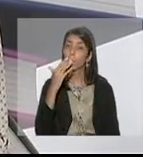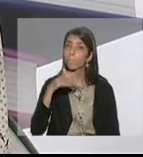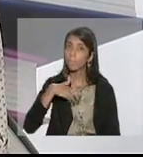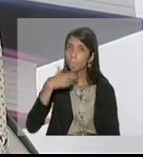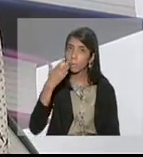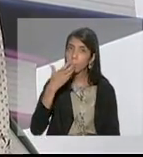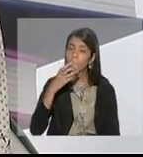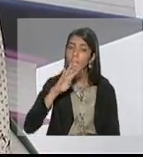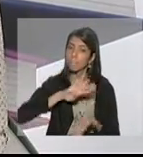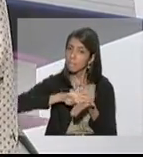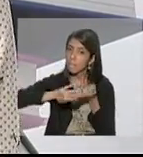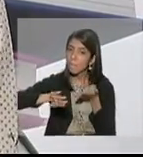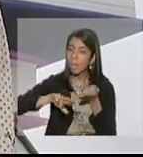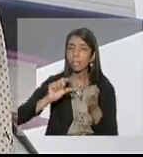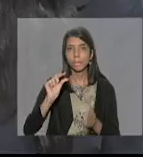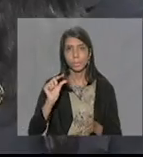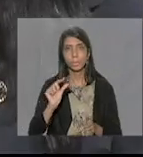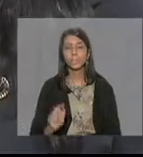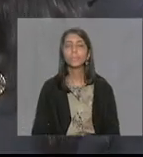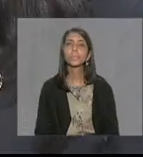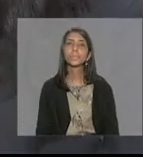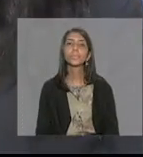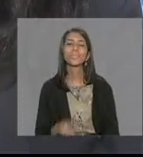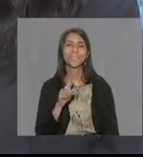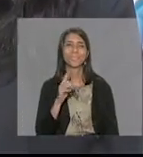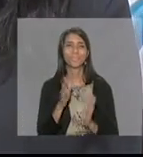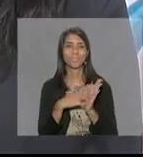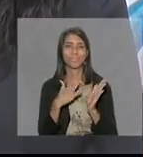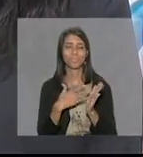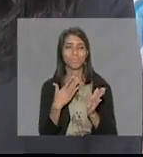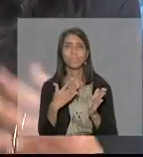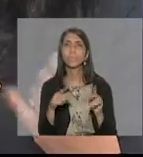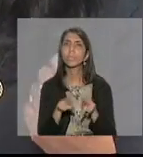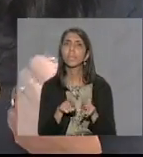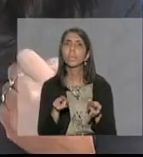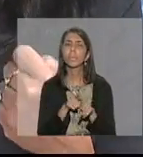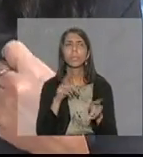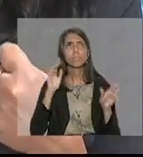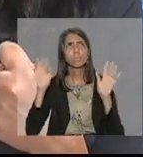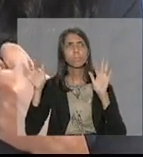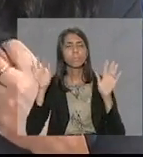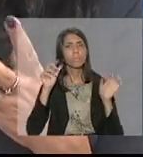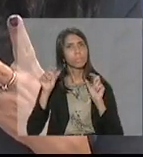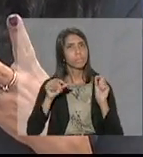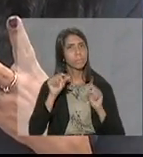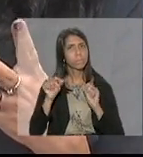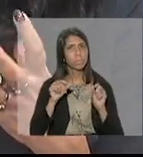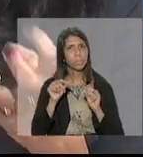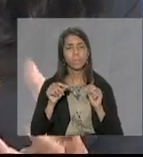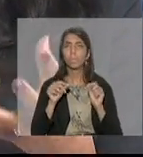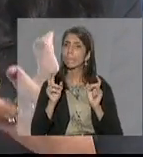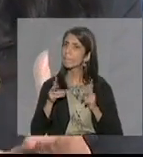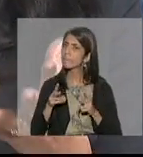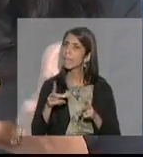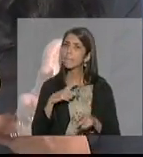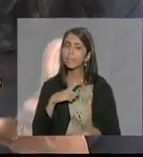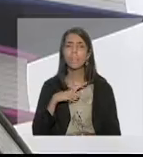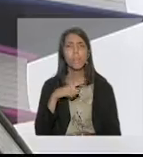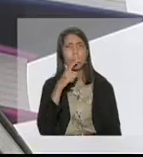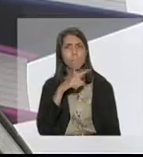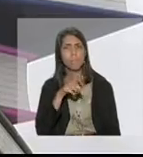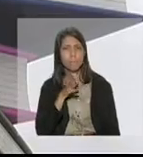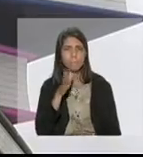uma fruta, eu separo as sementes. Agora, essa questão do livro aí que você falou das sementes, também me inspirou, sabe, muito assim, sempre tem